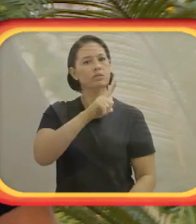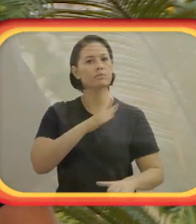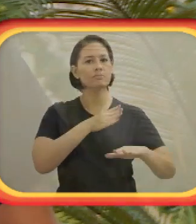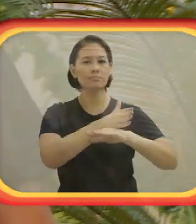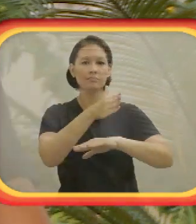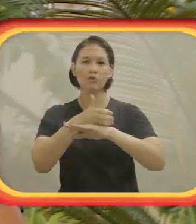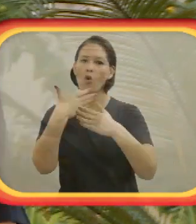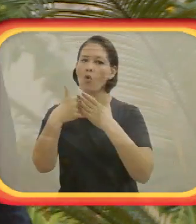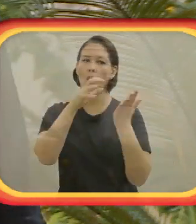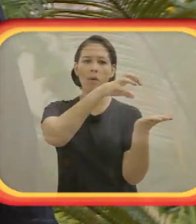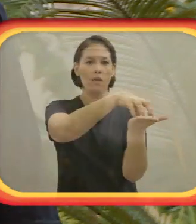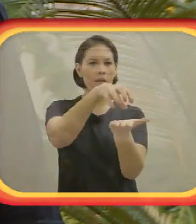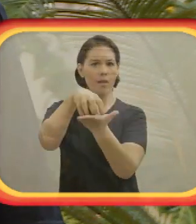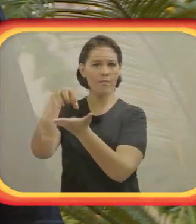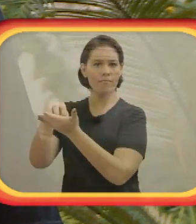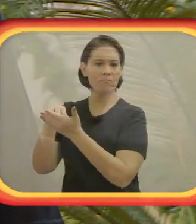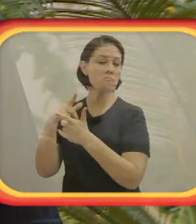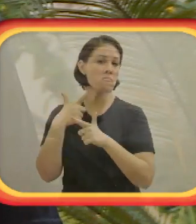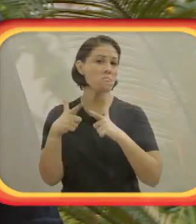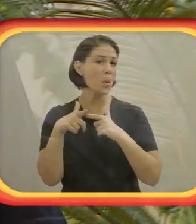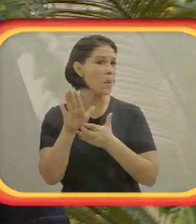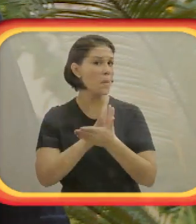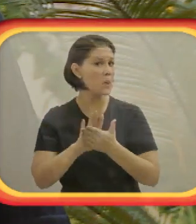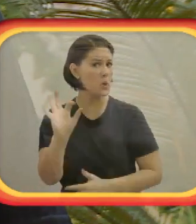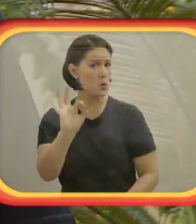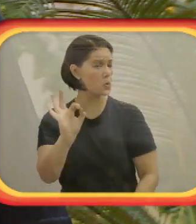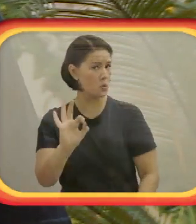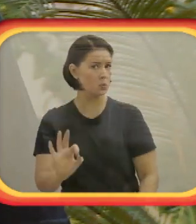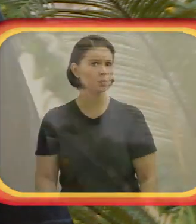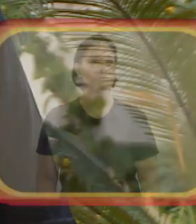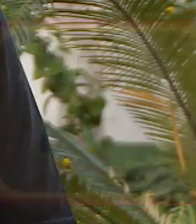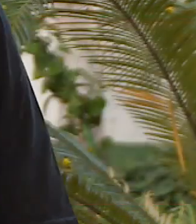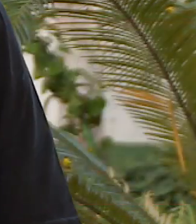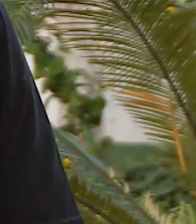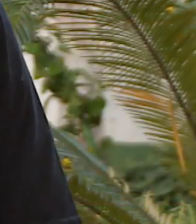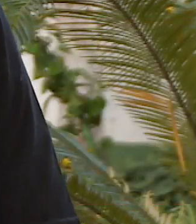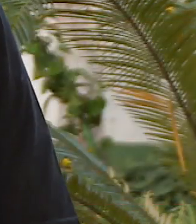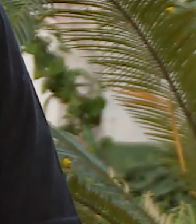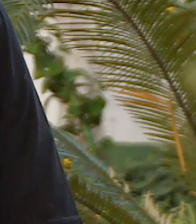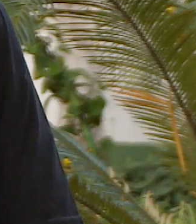é uma das leis que tá sendo processada, né?